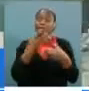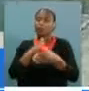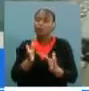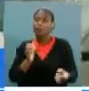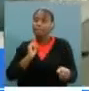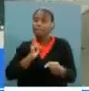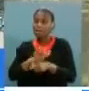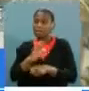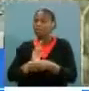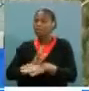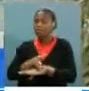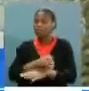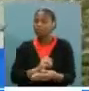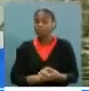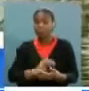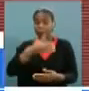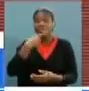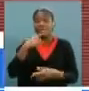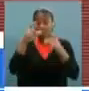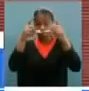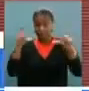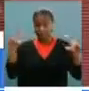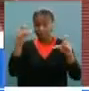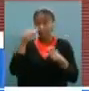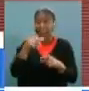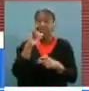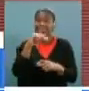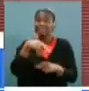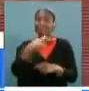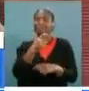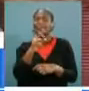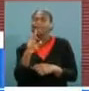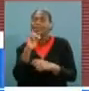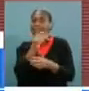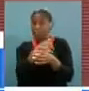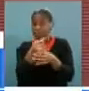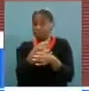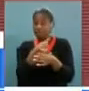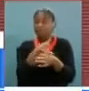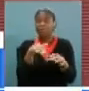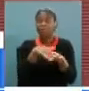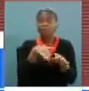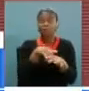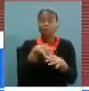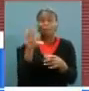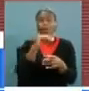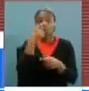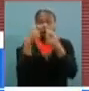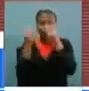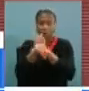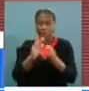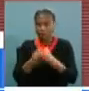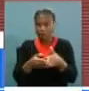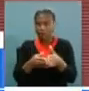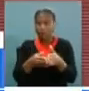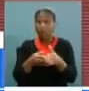marítimo. Pela primeira vez, os operadores, neste caso a Interilhas, que é participação transicionar mais os armadores nacionais, são